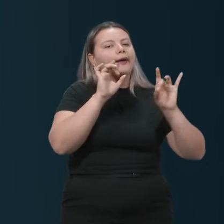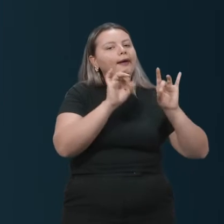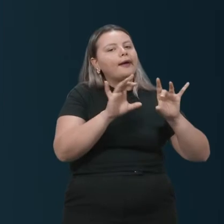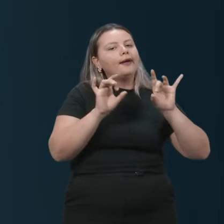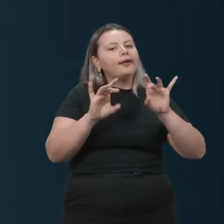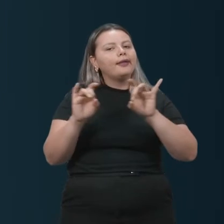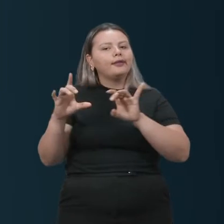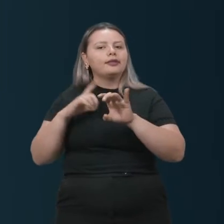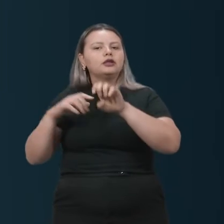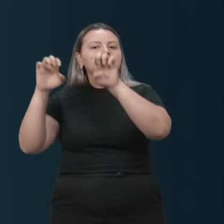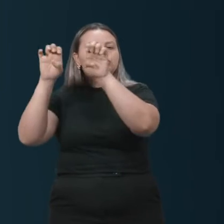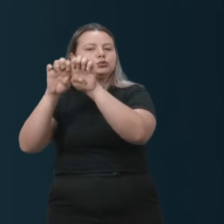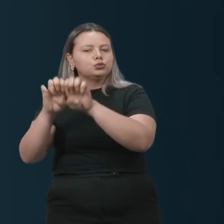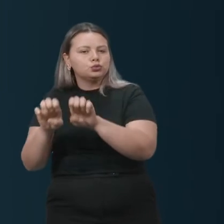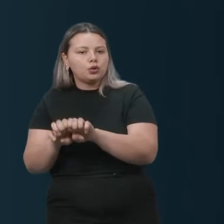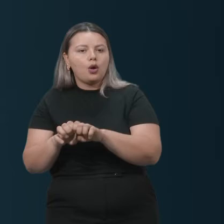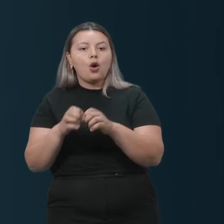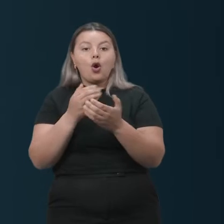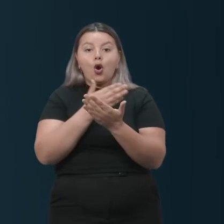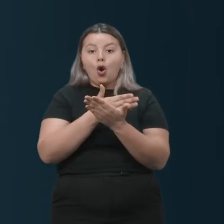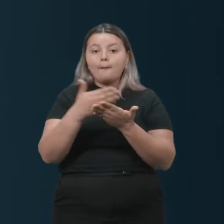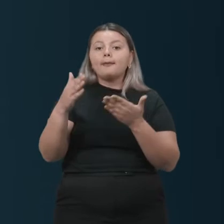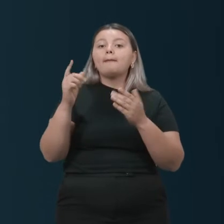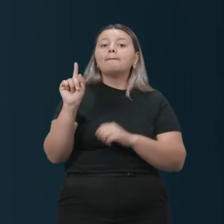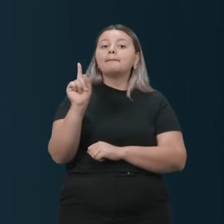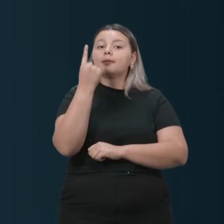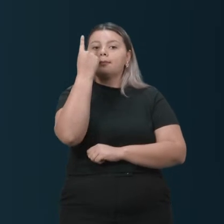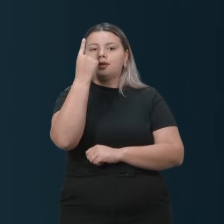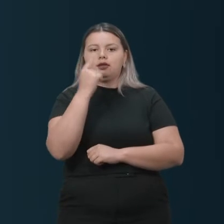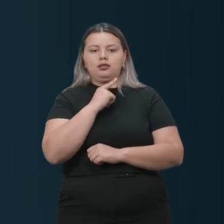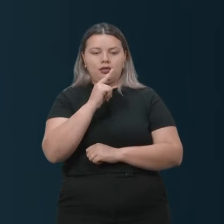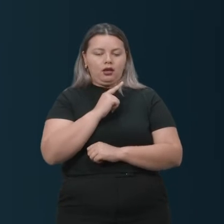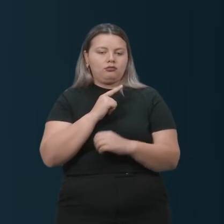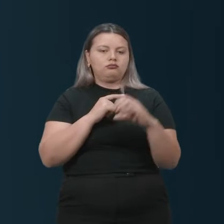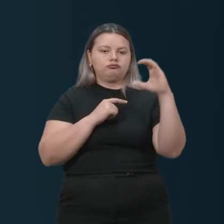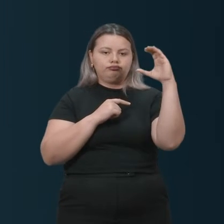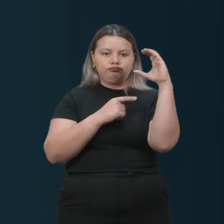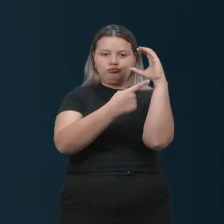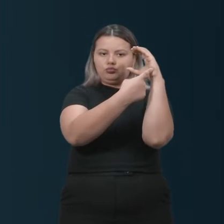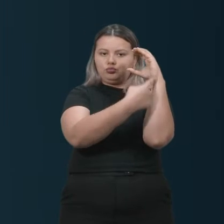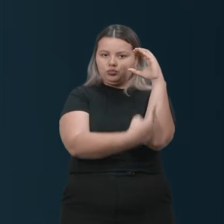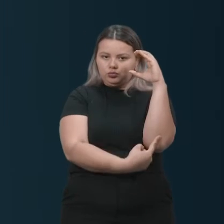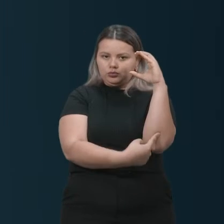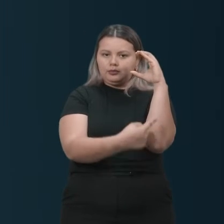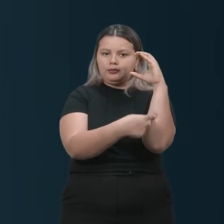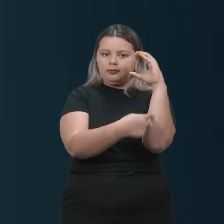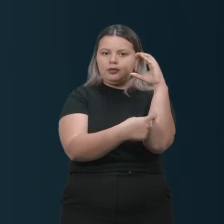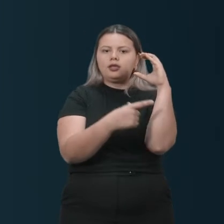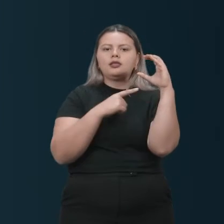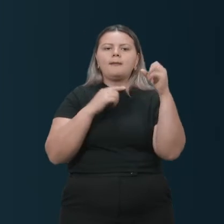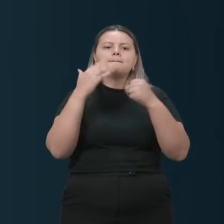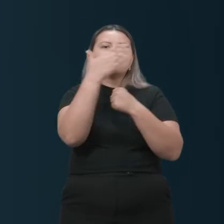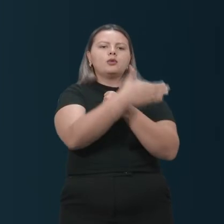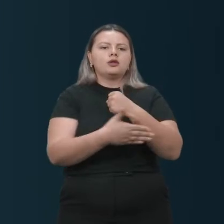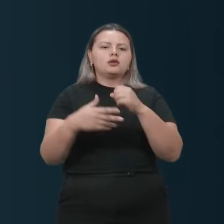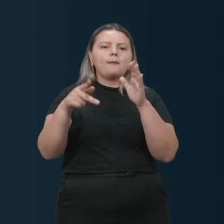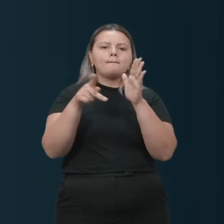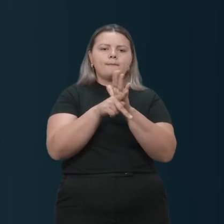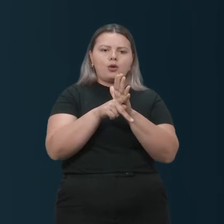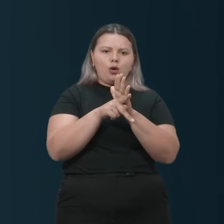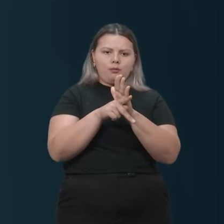dessas estruturas, começando com a medula espinal. Ela é protegida pela coluna